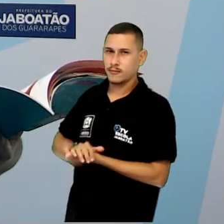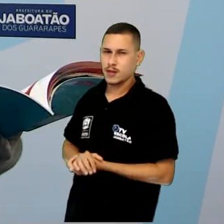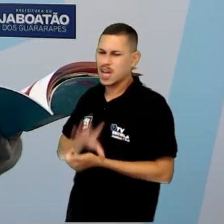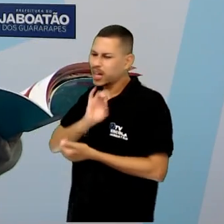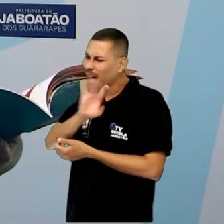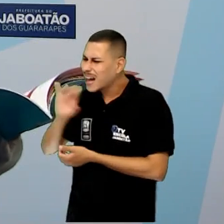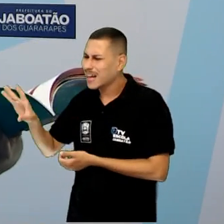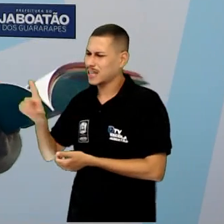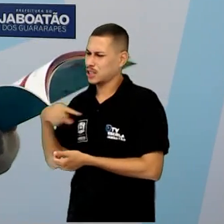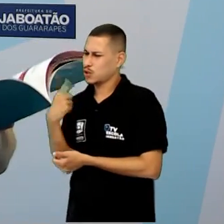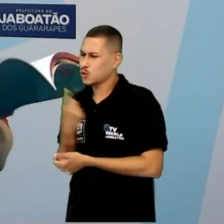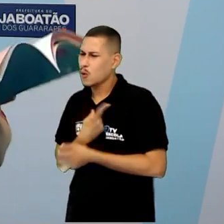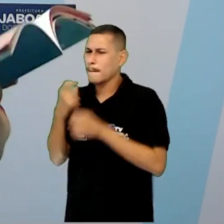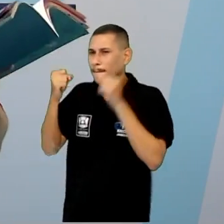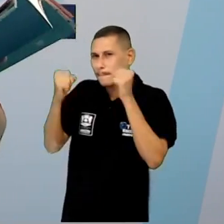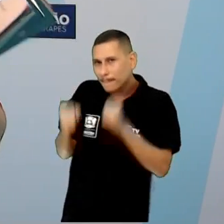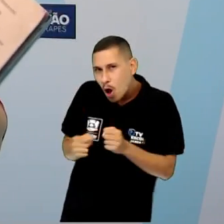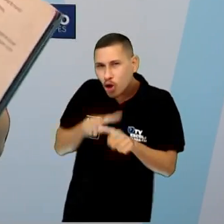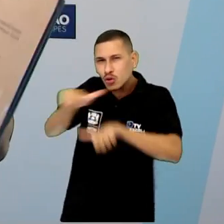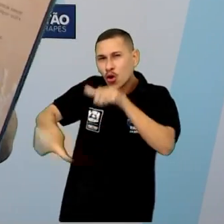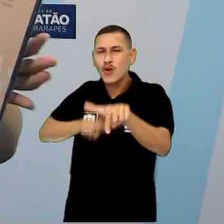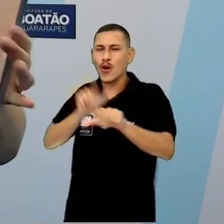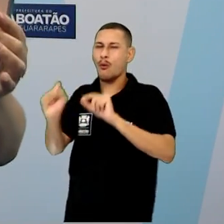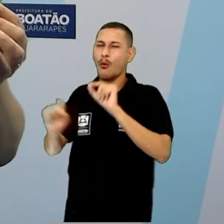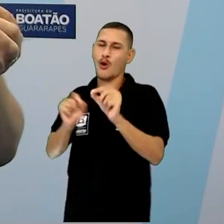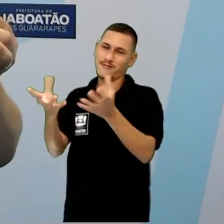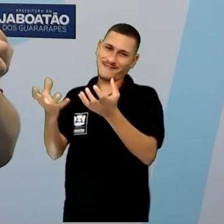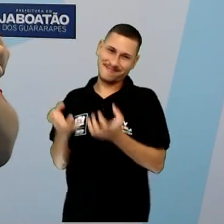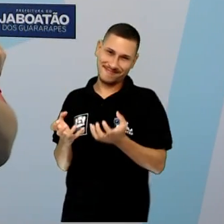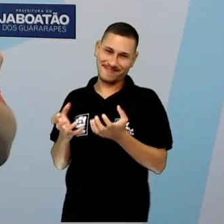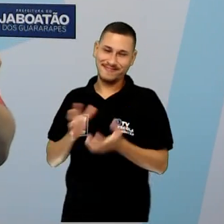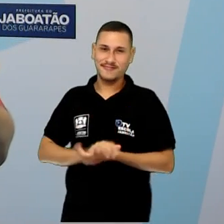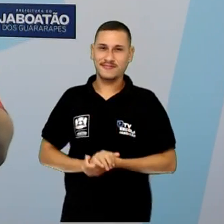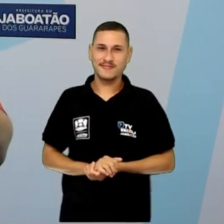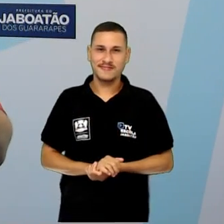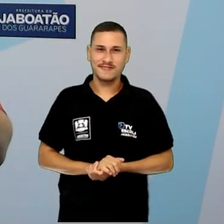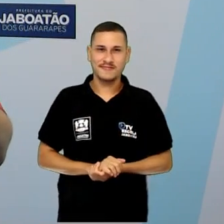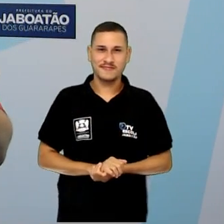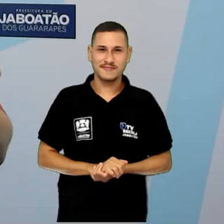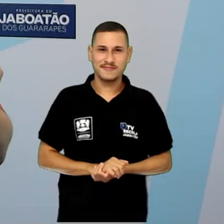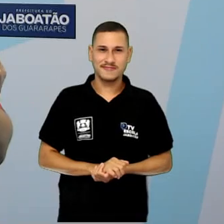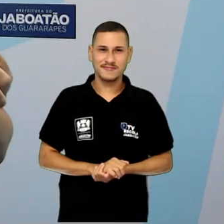de nós pode ser o que bem desejar.